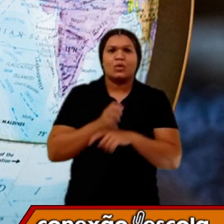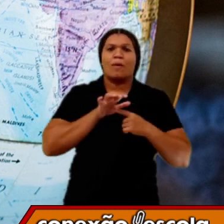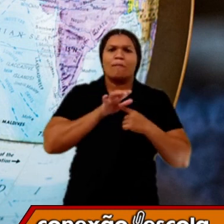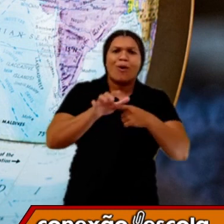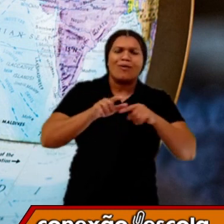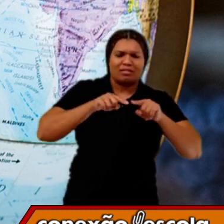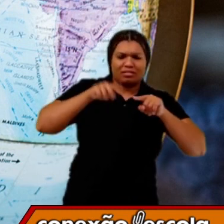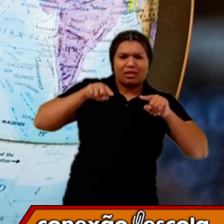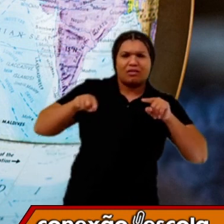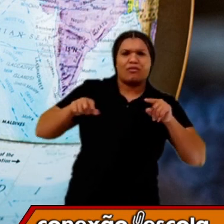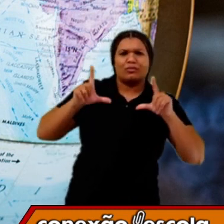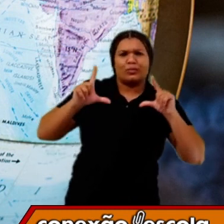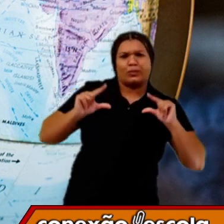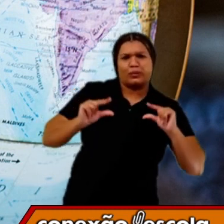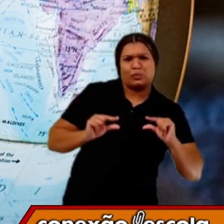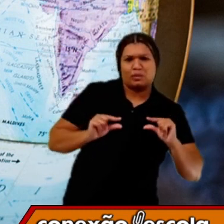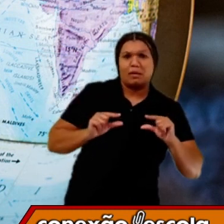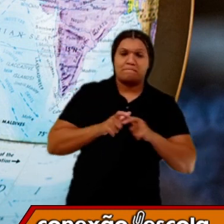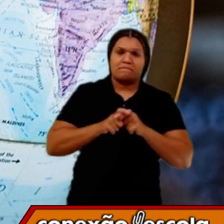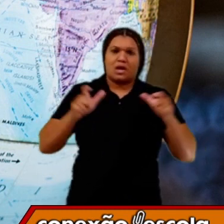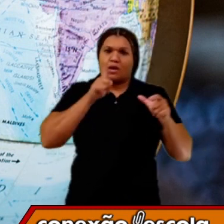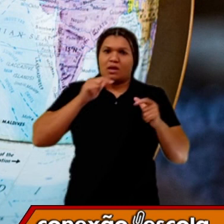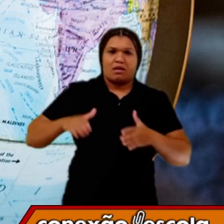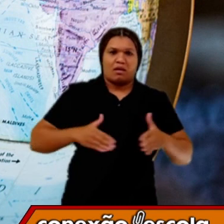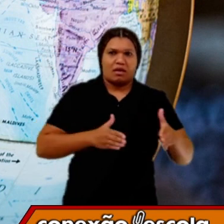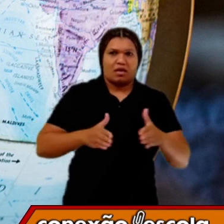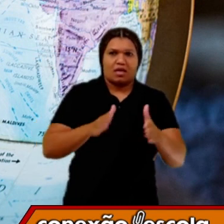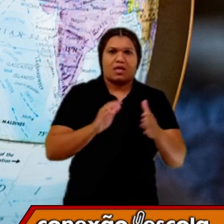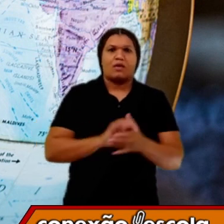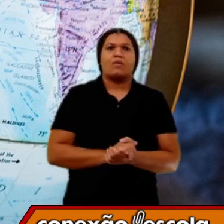mais baixos. A maioria dos rios desse bioma são rios